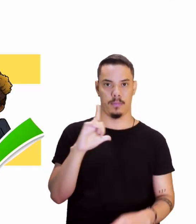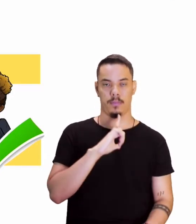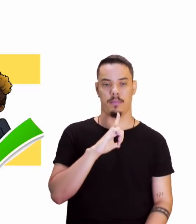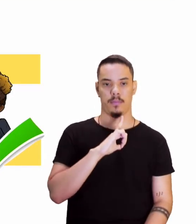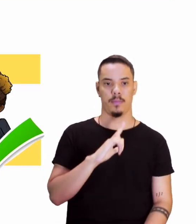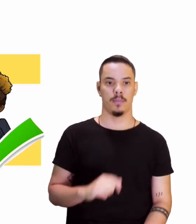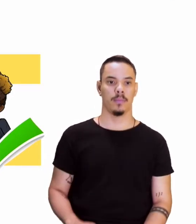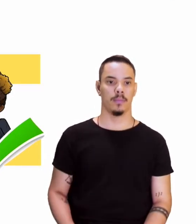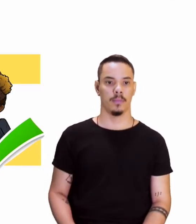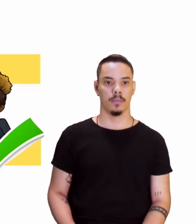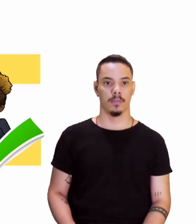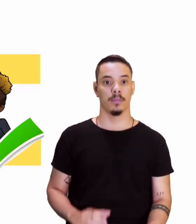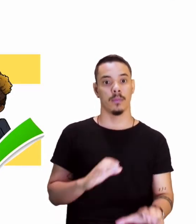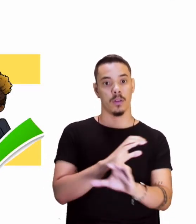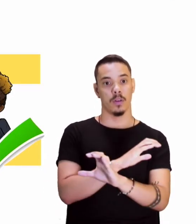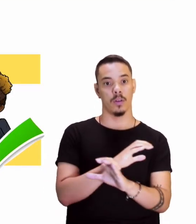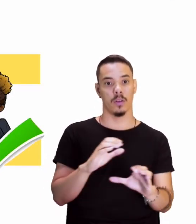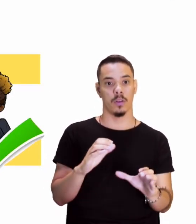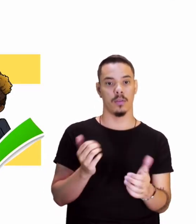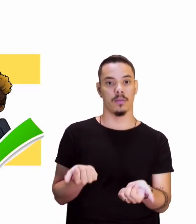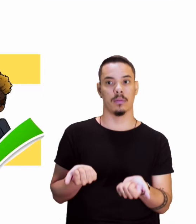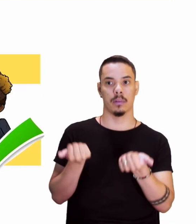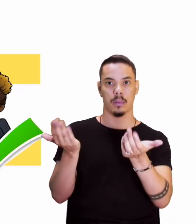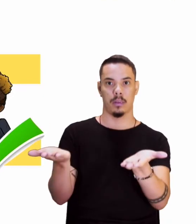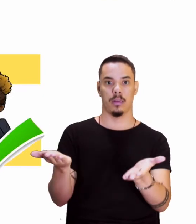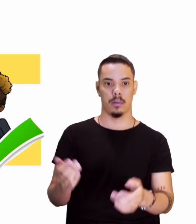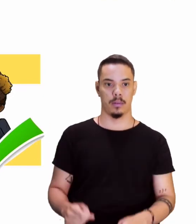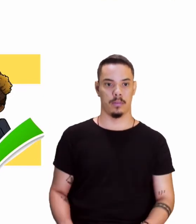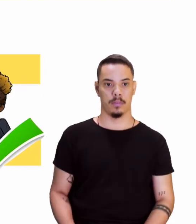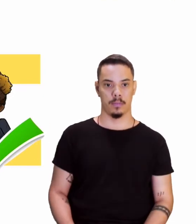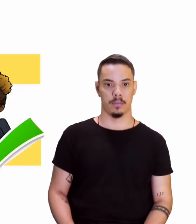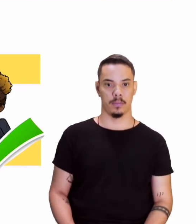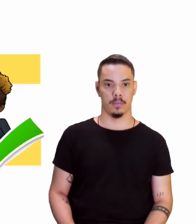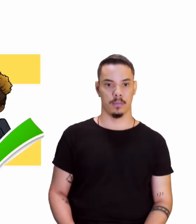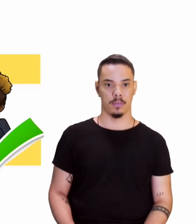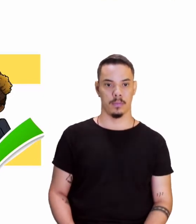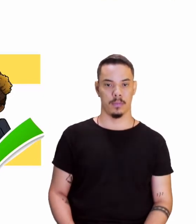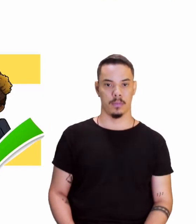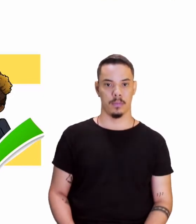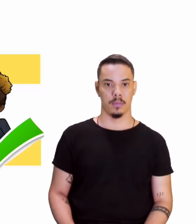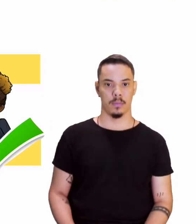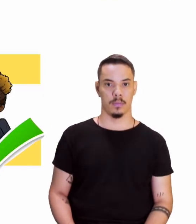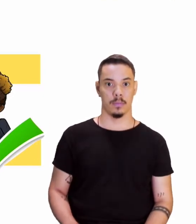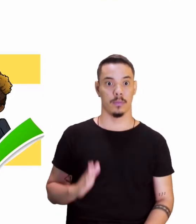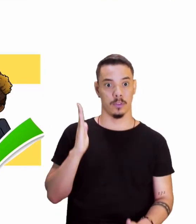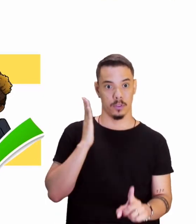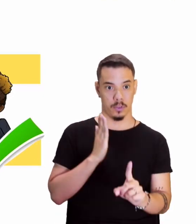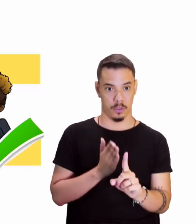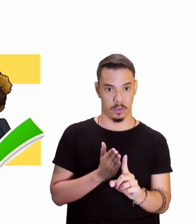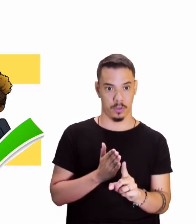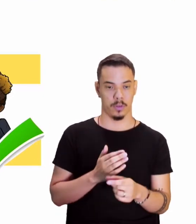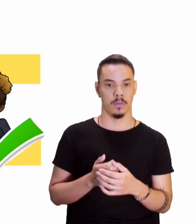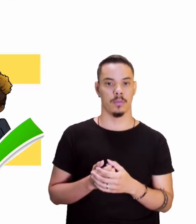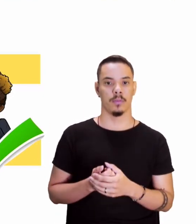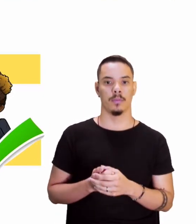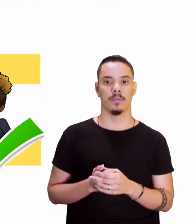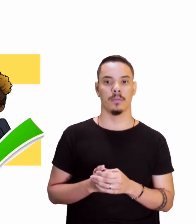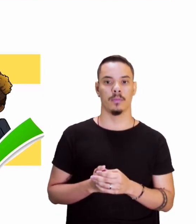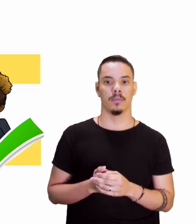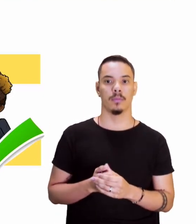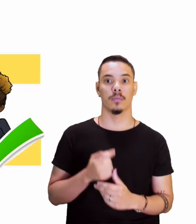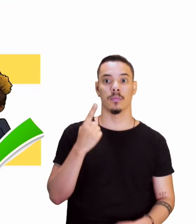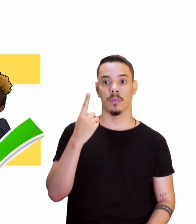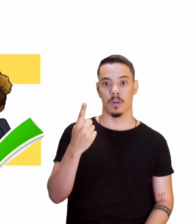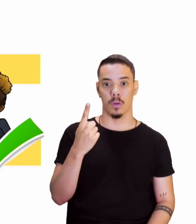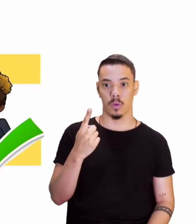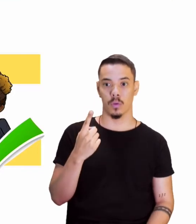tá? Confiar no sentido de entregar. Ó, vai ser verbo transitivo direto, vai exigir dois complementos. Um